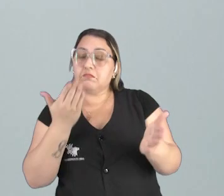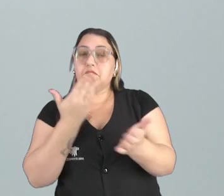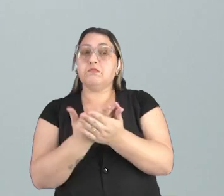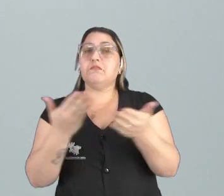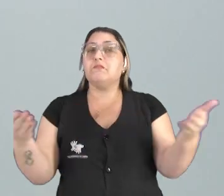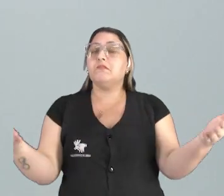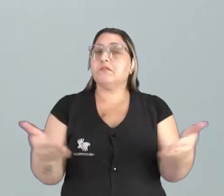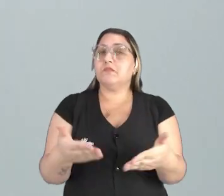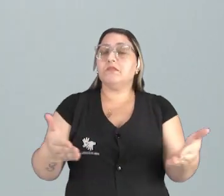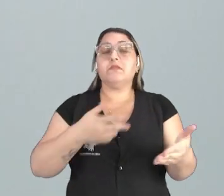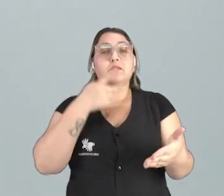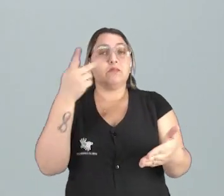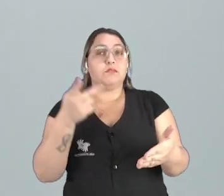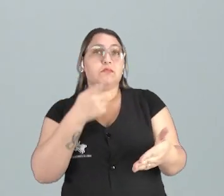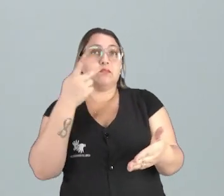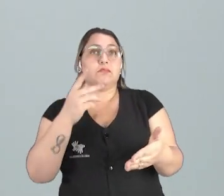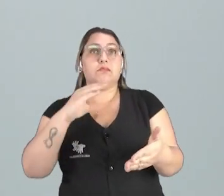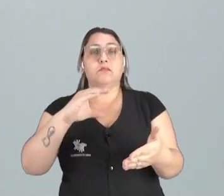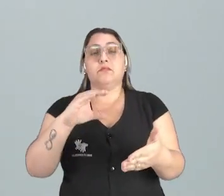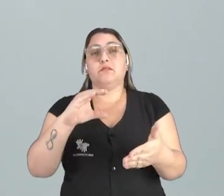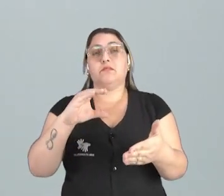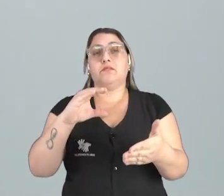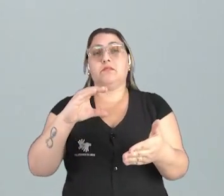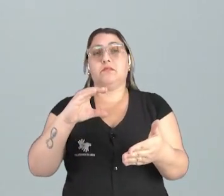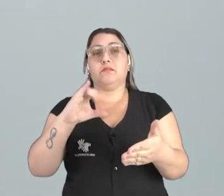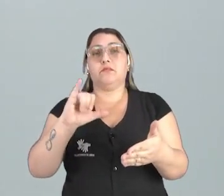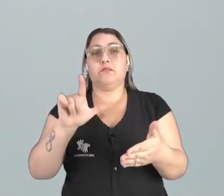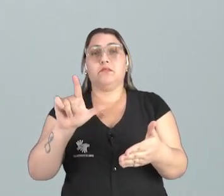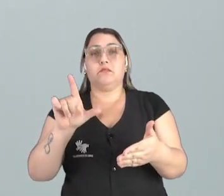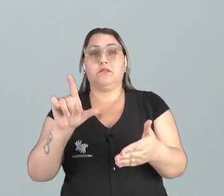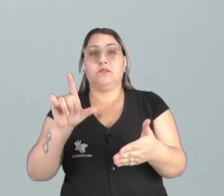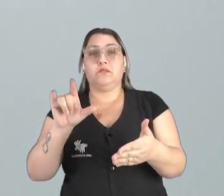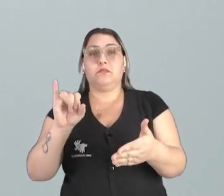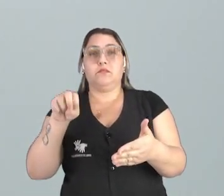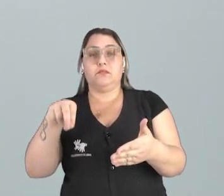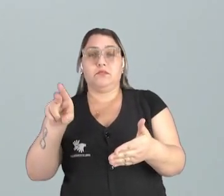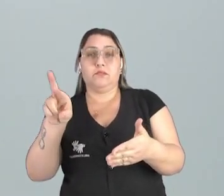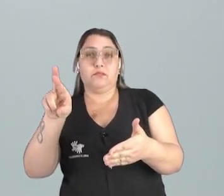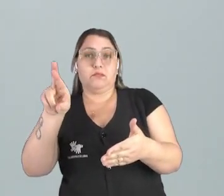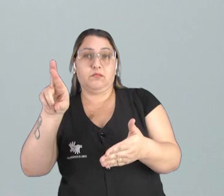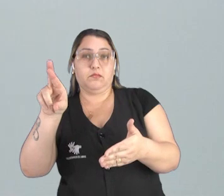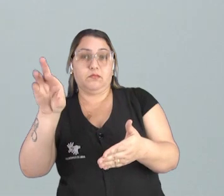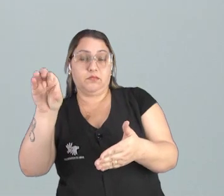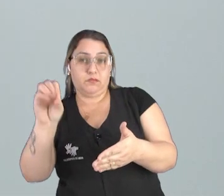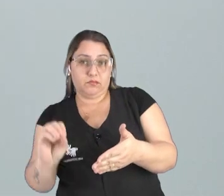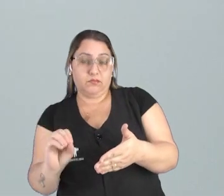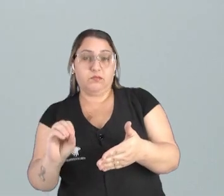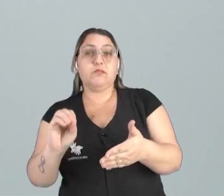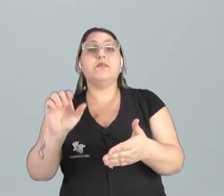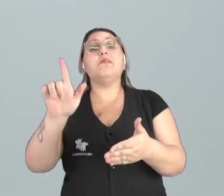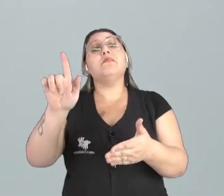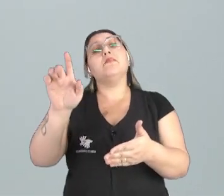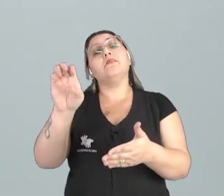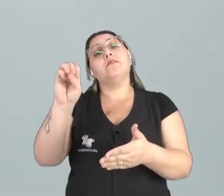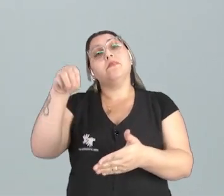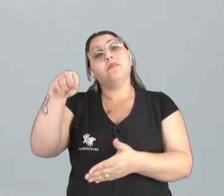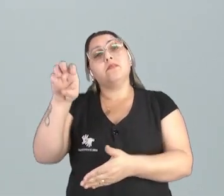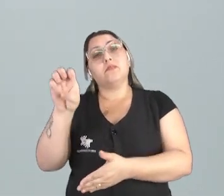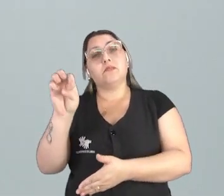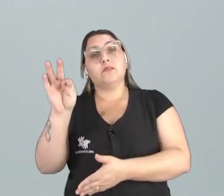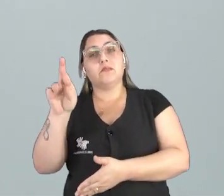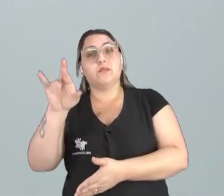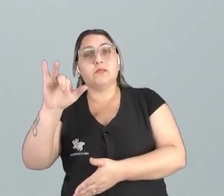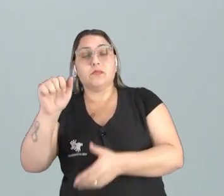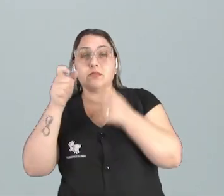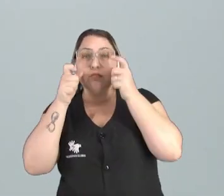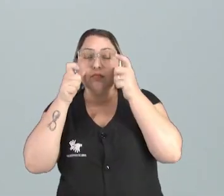de hoje para falar sobre cilindro de revolução em relação aos conteúdos do Enem. É geometria espacial. Você tem que estar